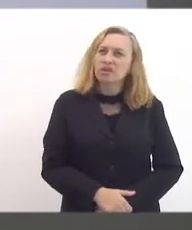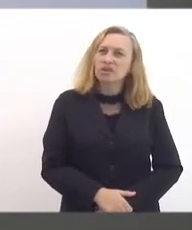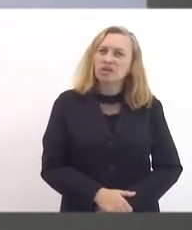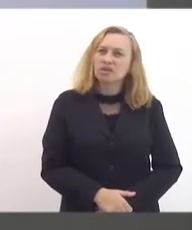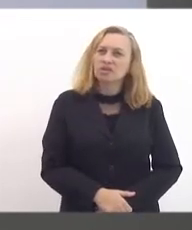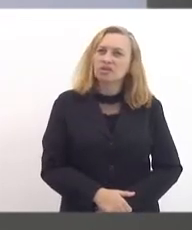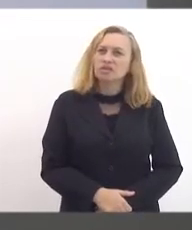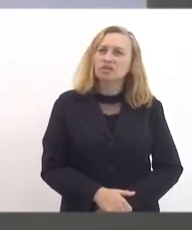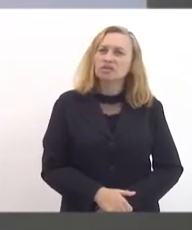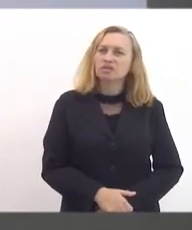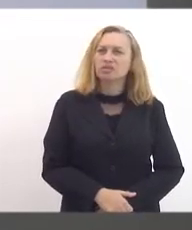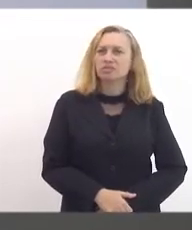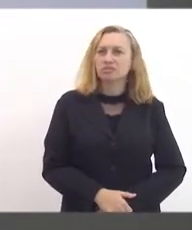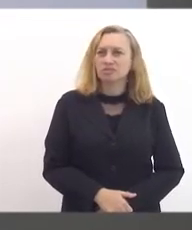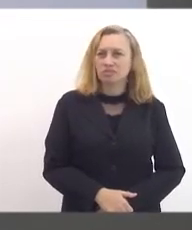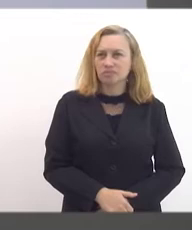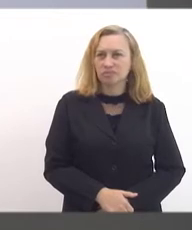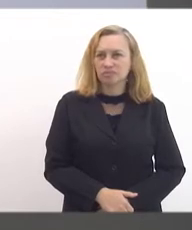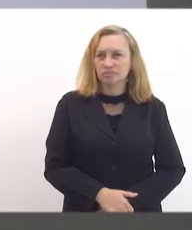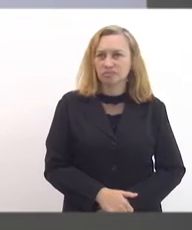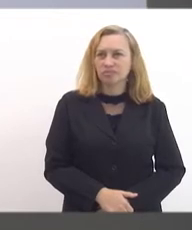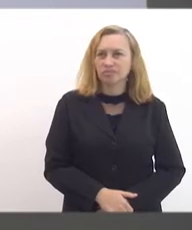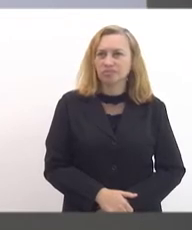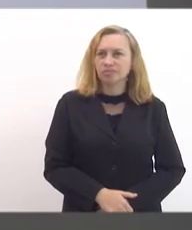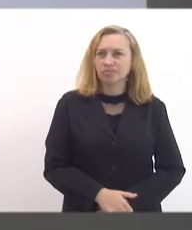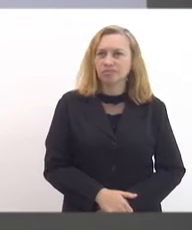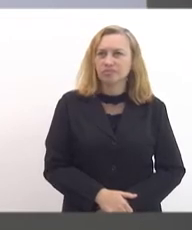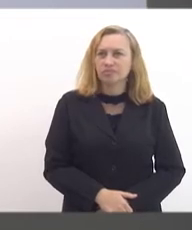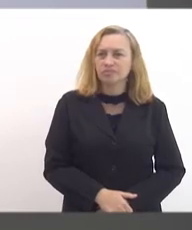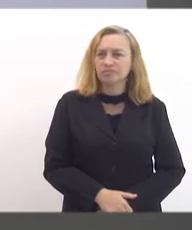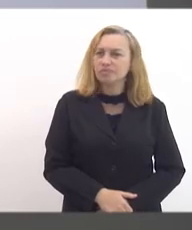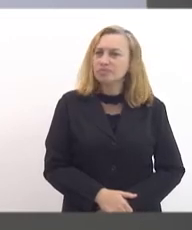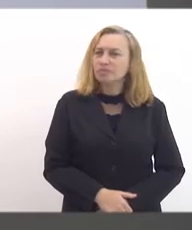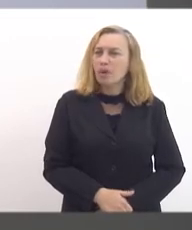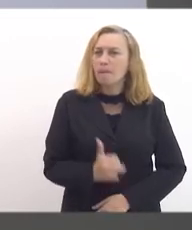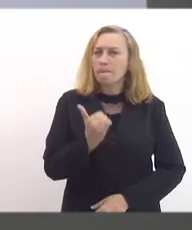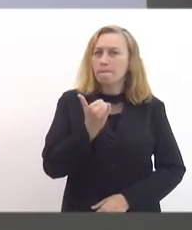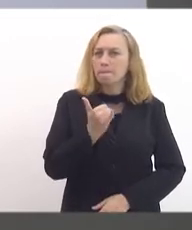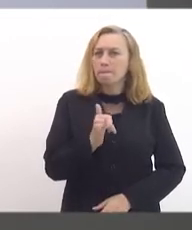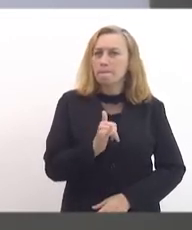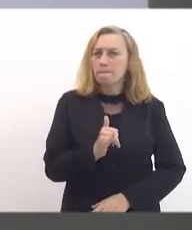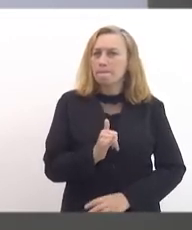a peça disposição tá ela o perdão